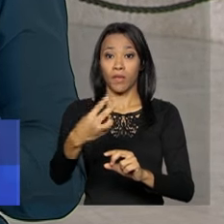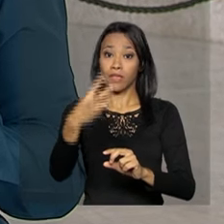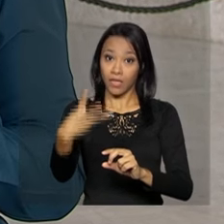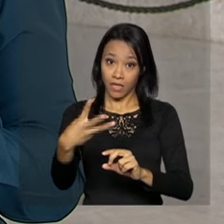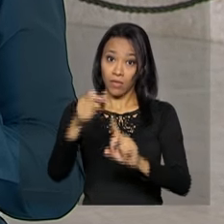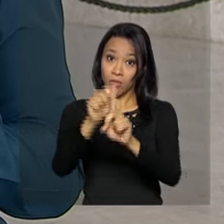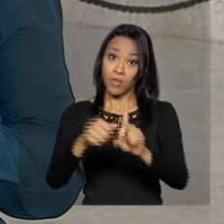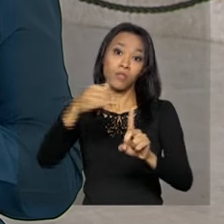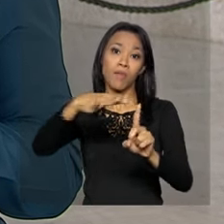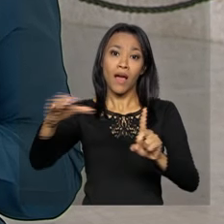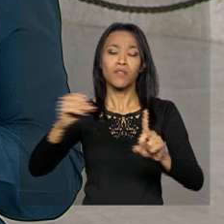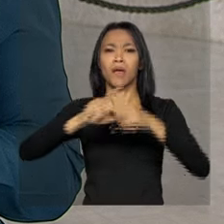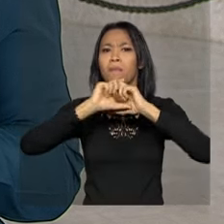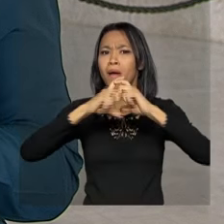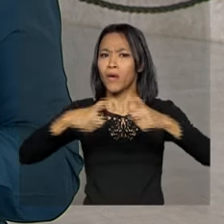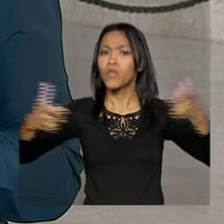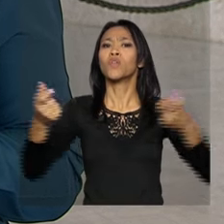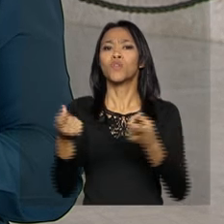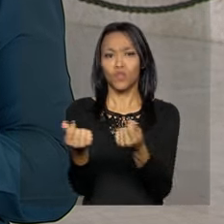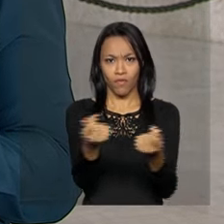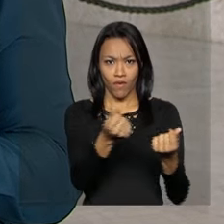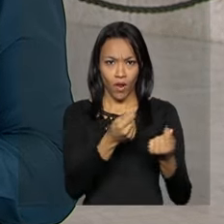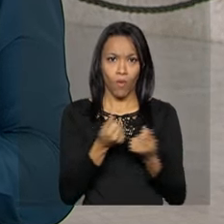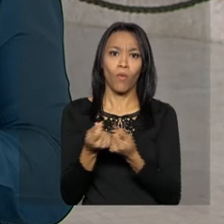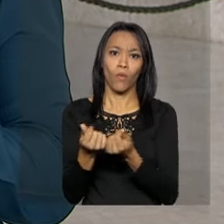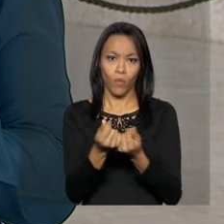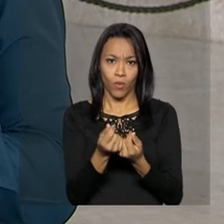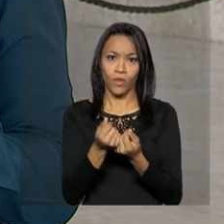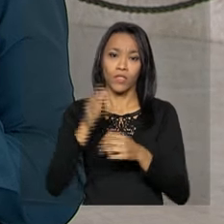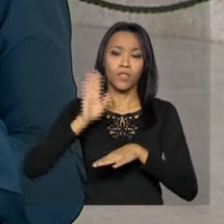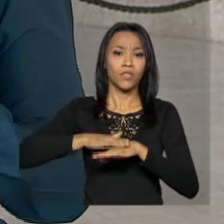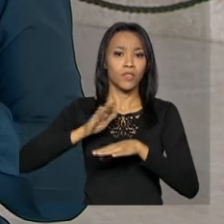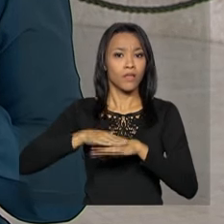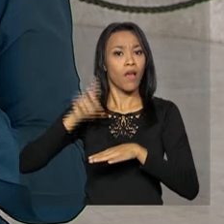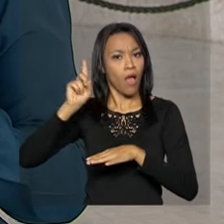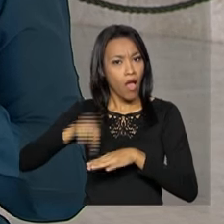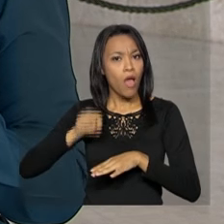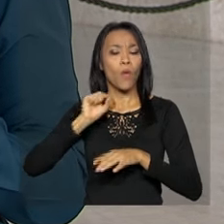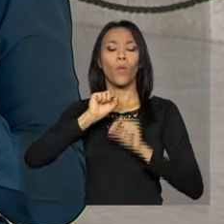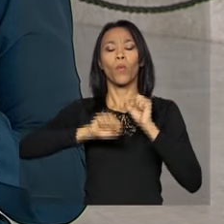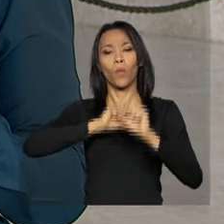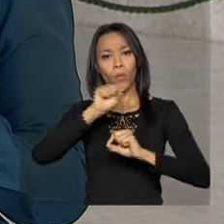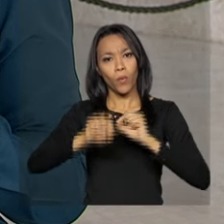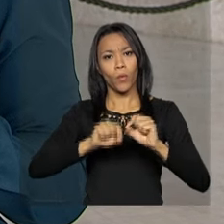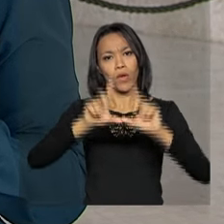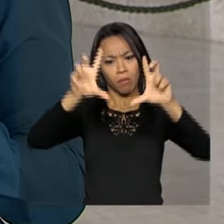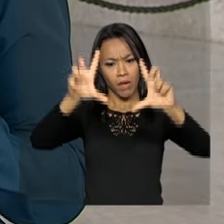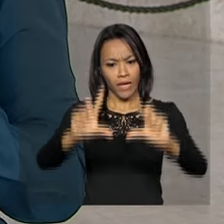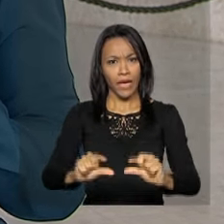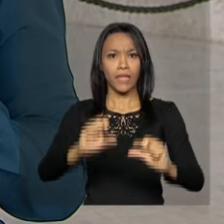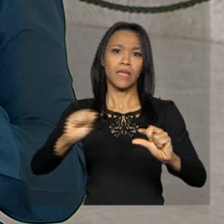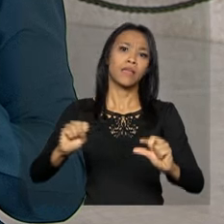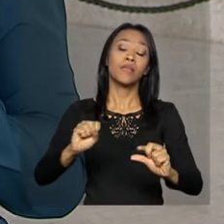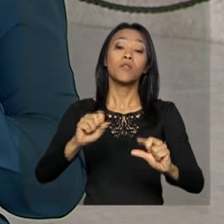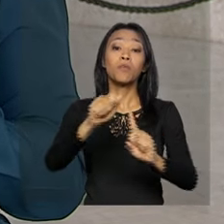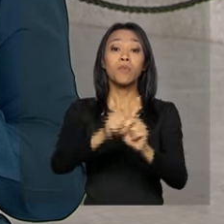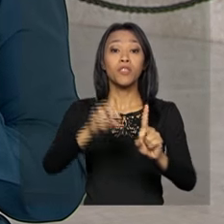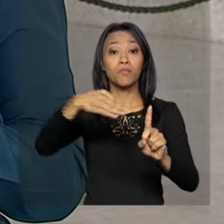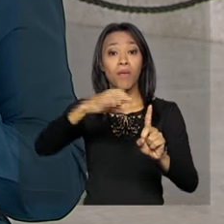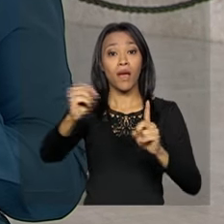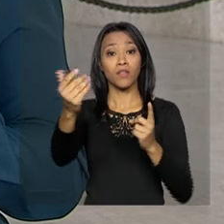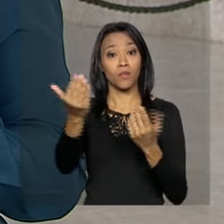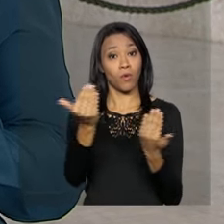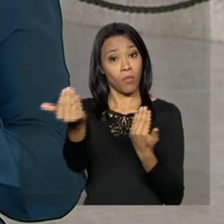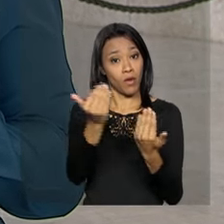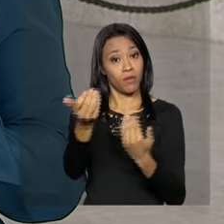março. A maior parte dos preços analisados pelo Instituto mostrou queda em março em relação ao